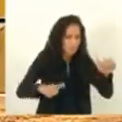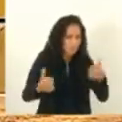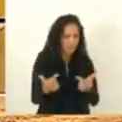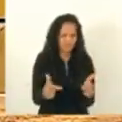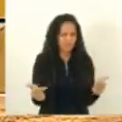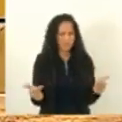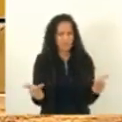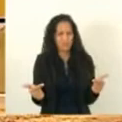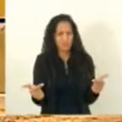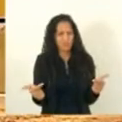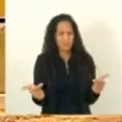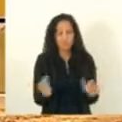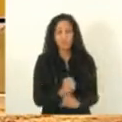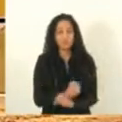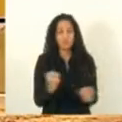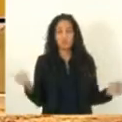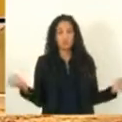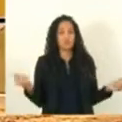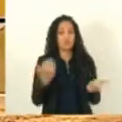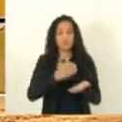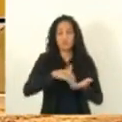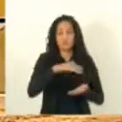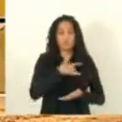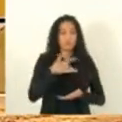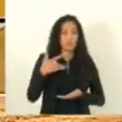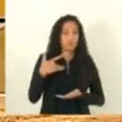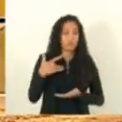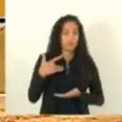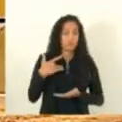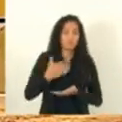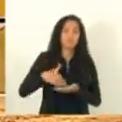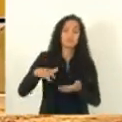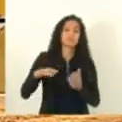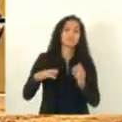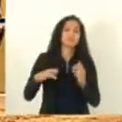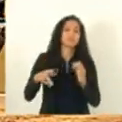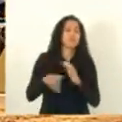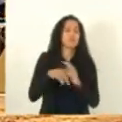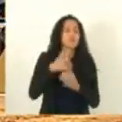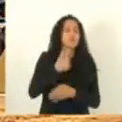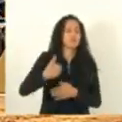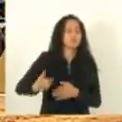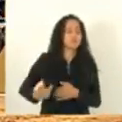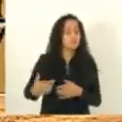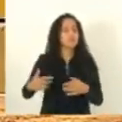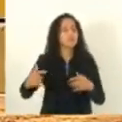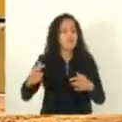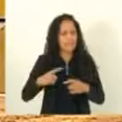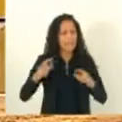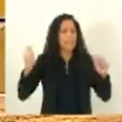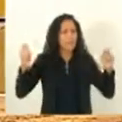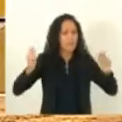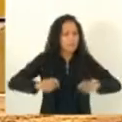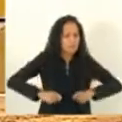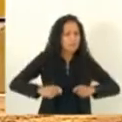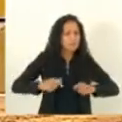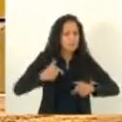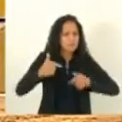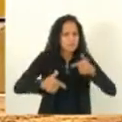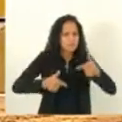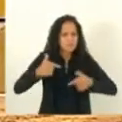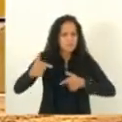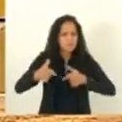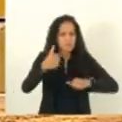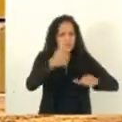delas? Porque não é possível, assim, uma secretaria de saúde, uma secretaria de governo, tem toda a capacidade de fazer esse tipo